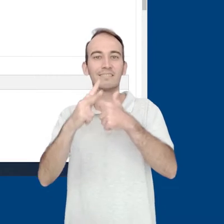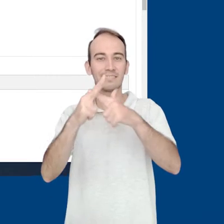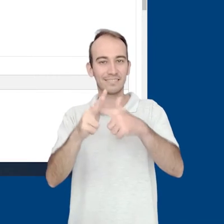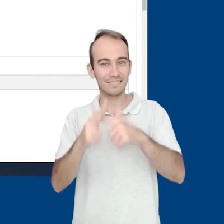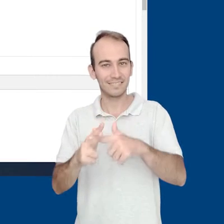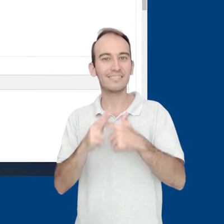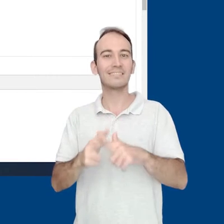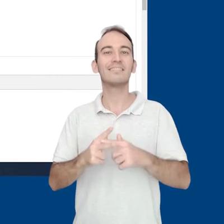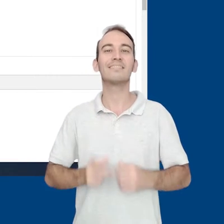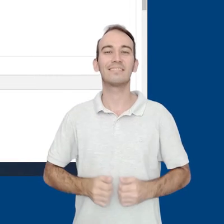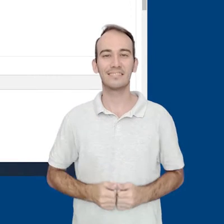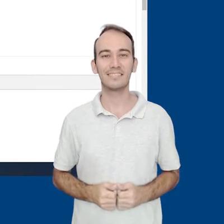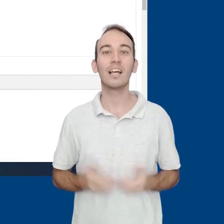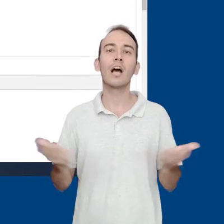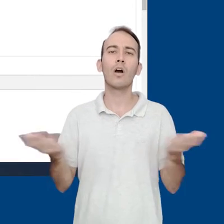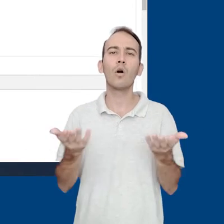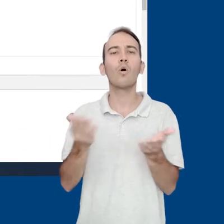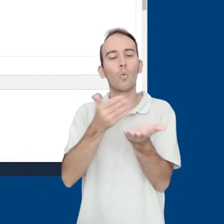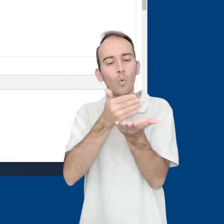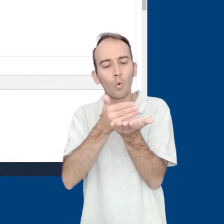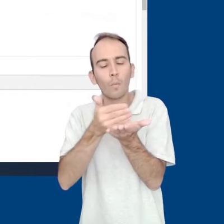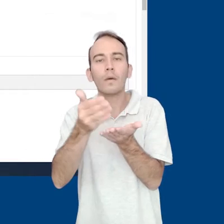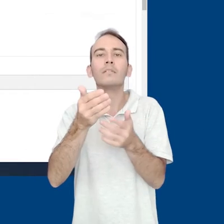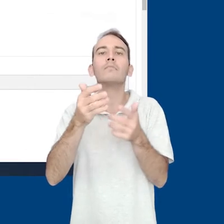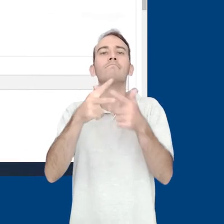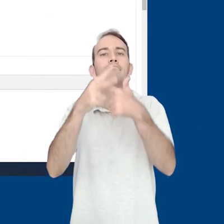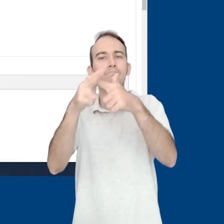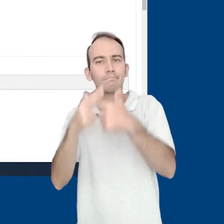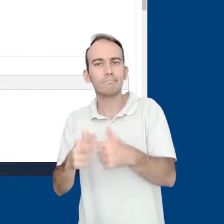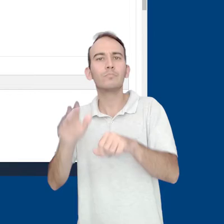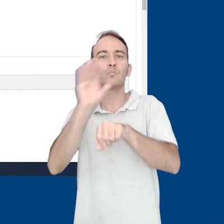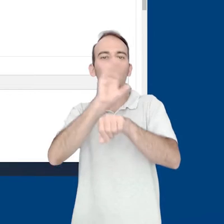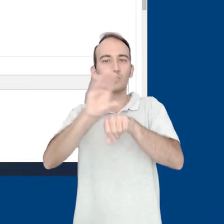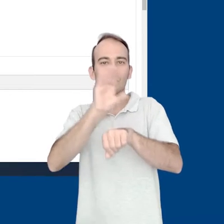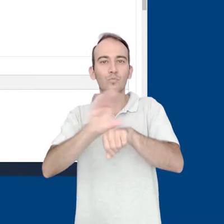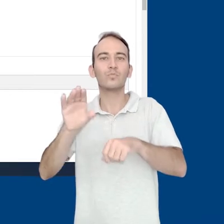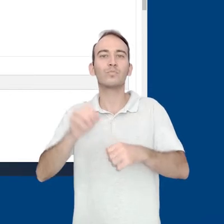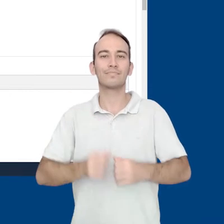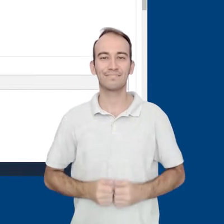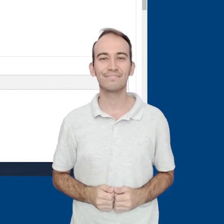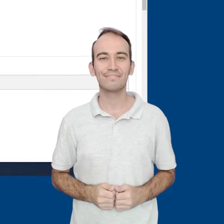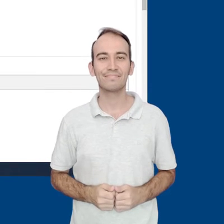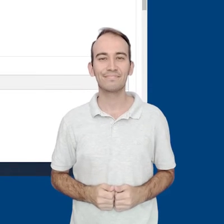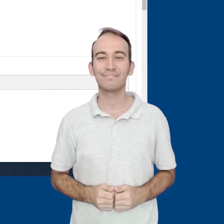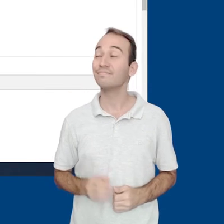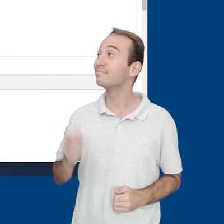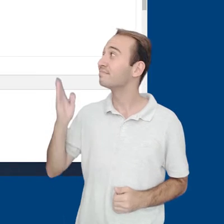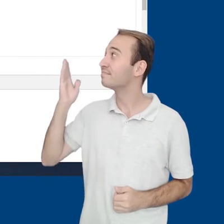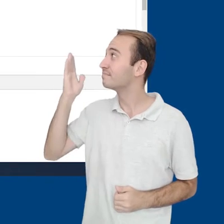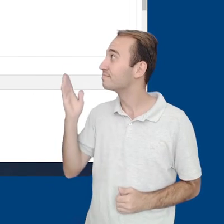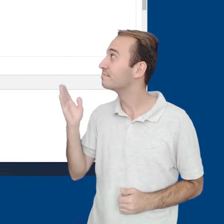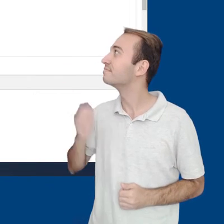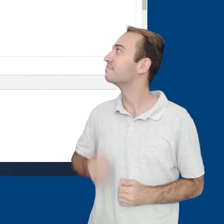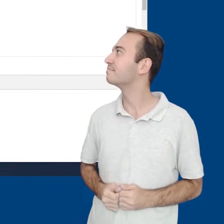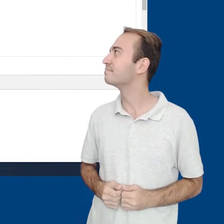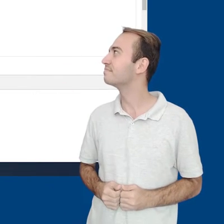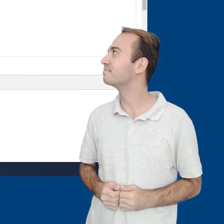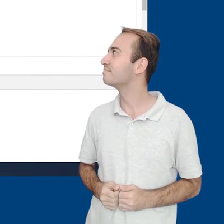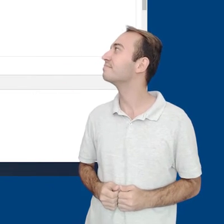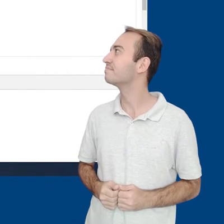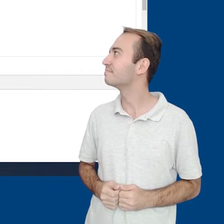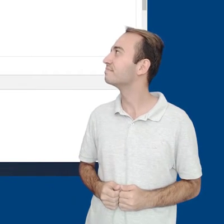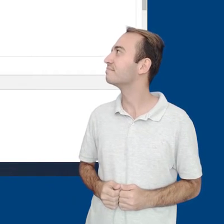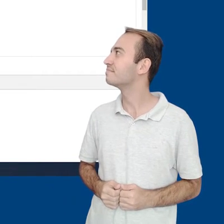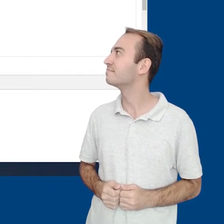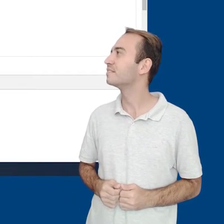temos acesso à página de configurações do curso de disciplina. A página de configurações